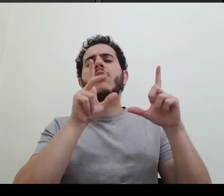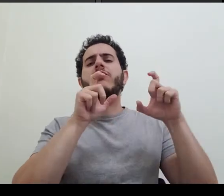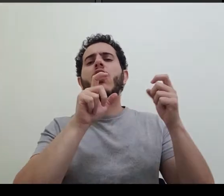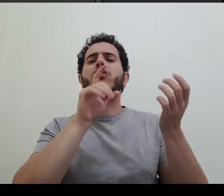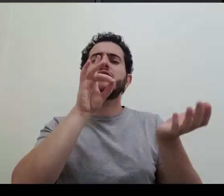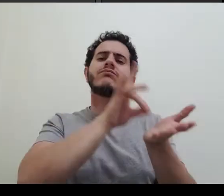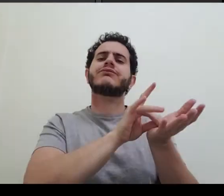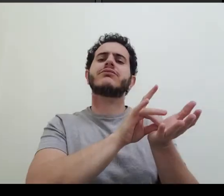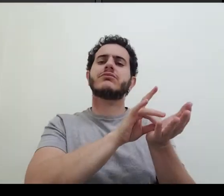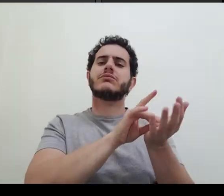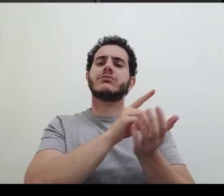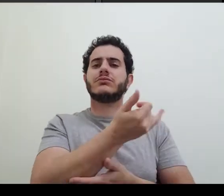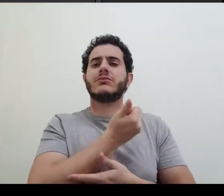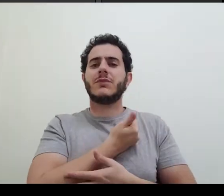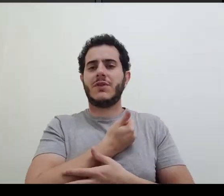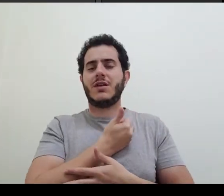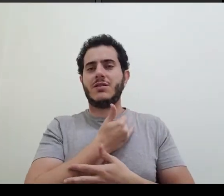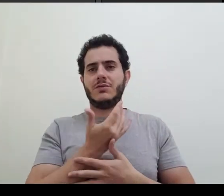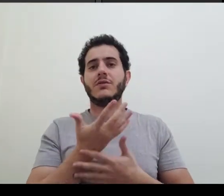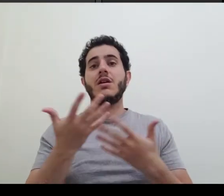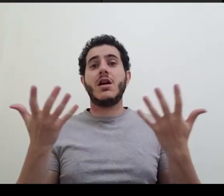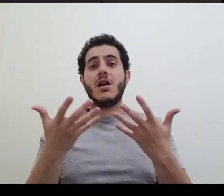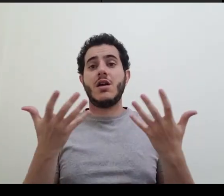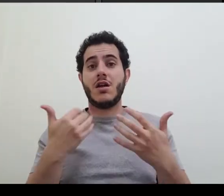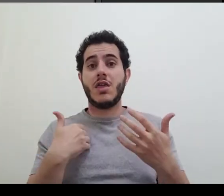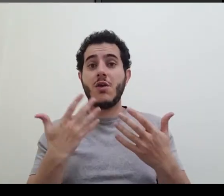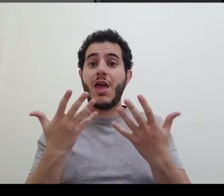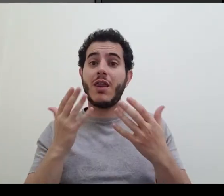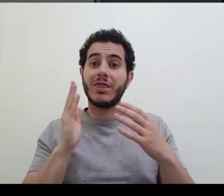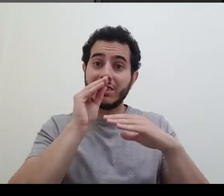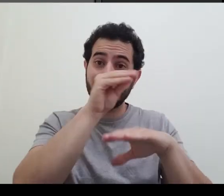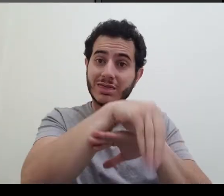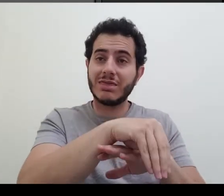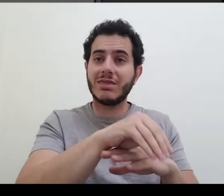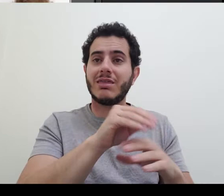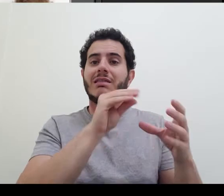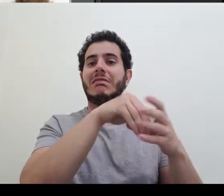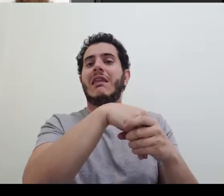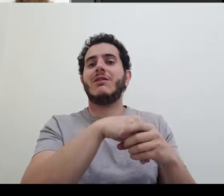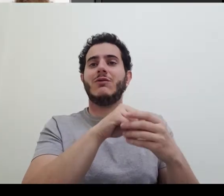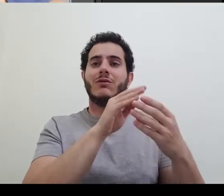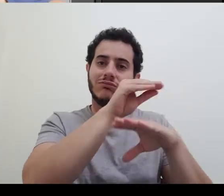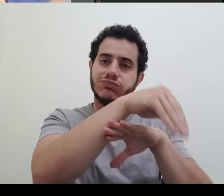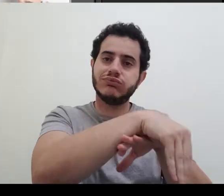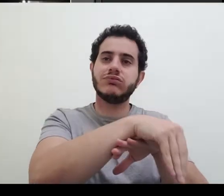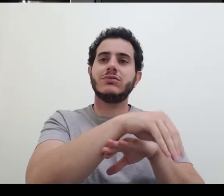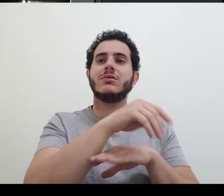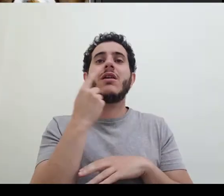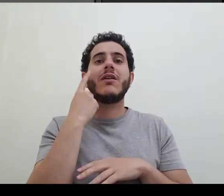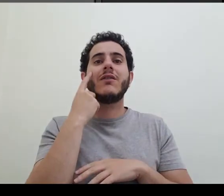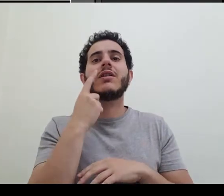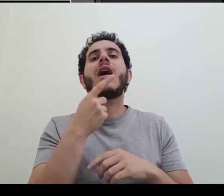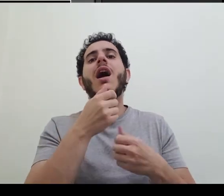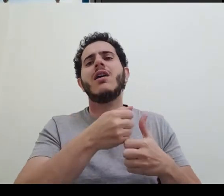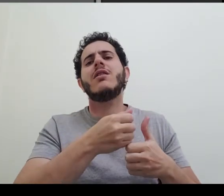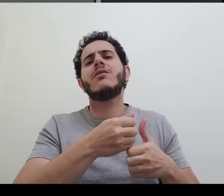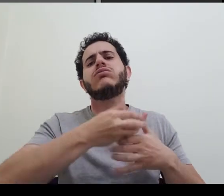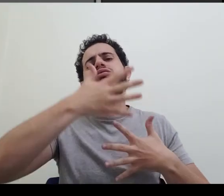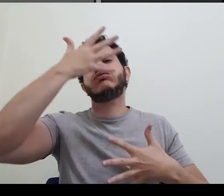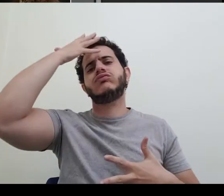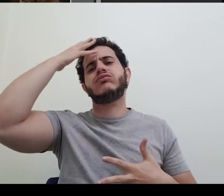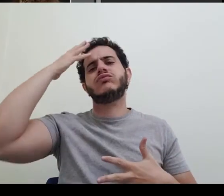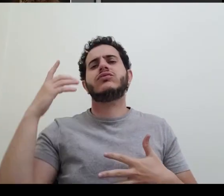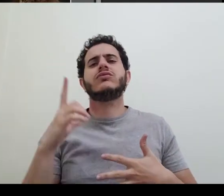Se eu quiser ver o que tem dentro das subpastas, eu clico aqui, ó, incluir subpastas. Então ele vai me mostrar todo o conteúdo dentro da subpasta.